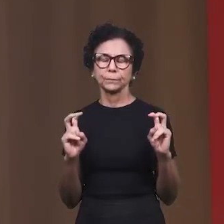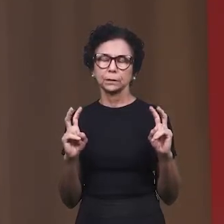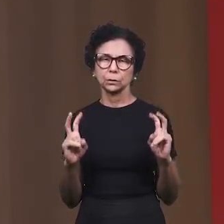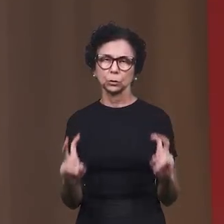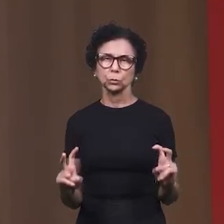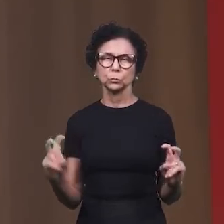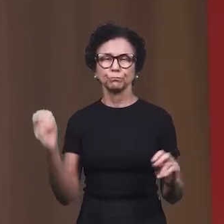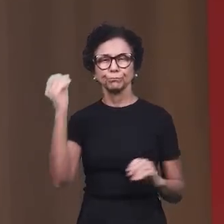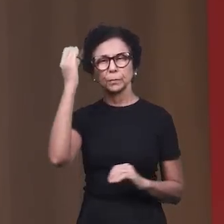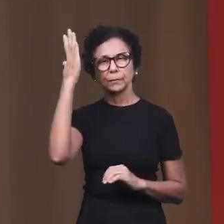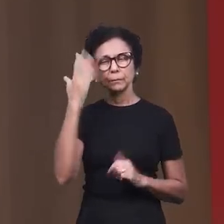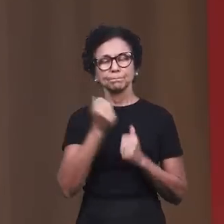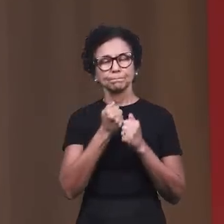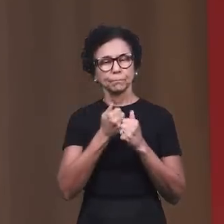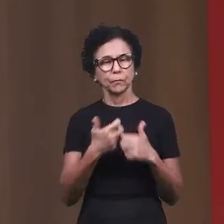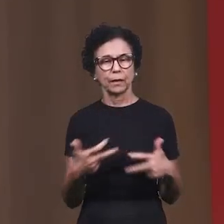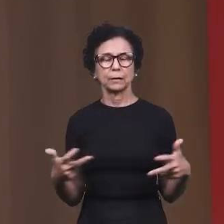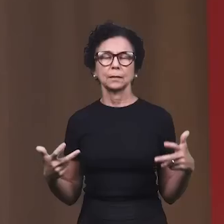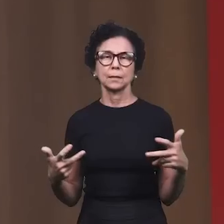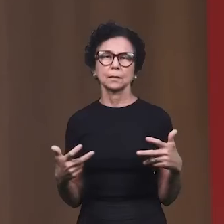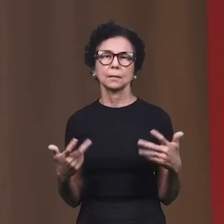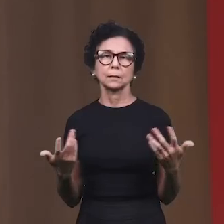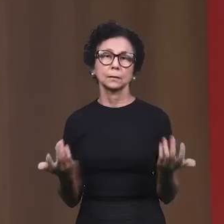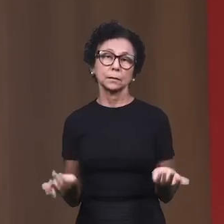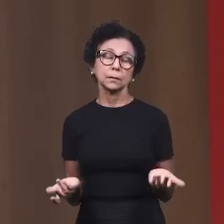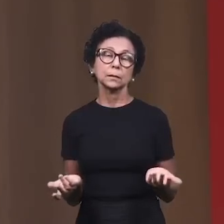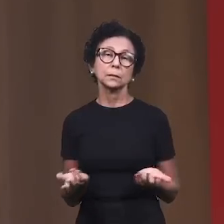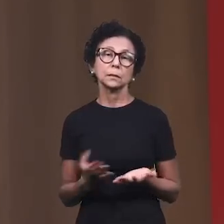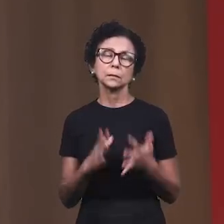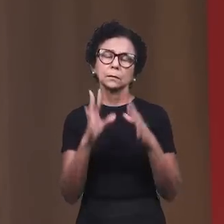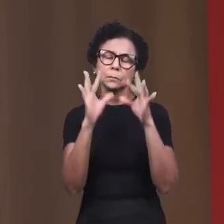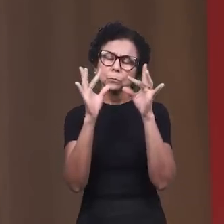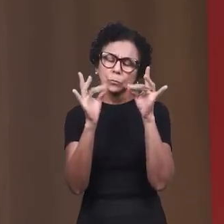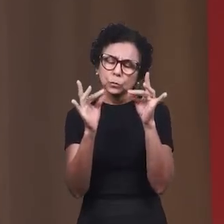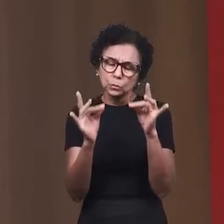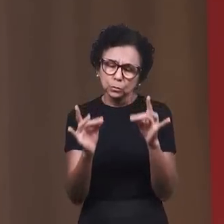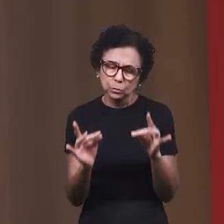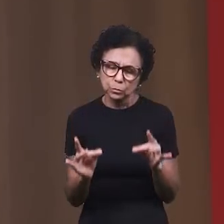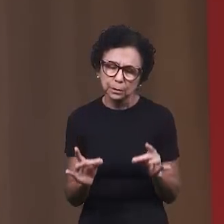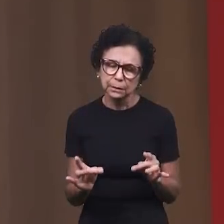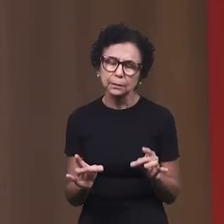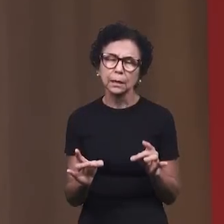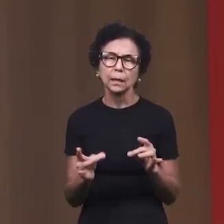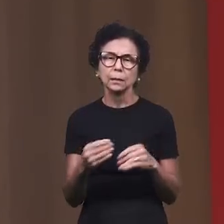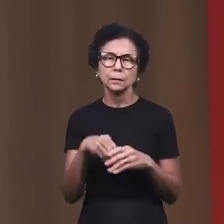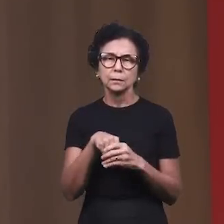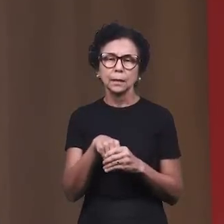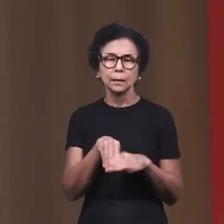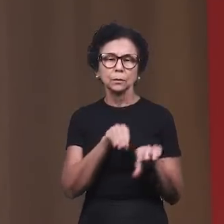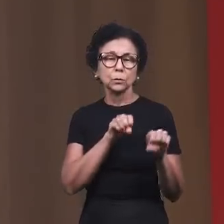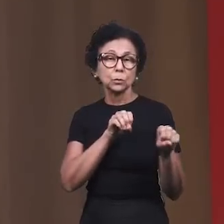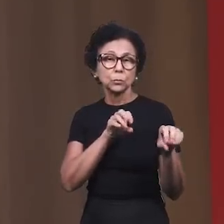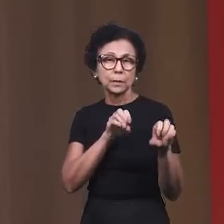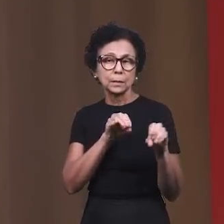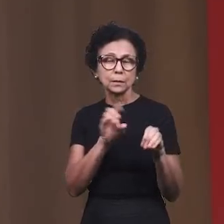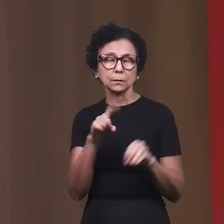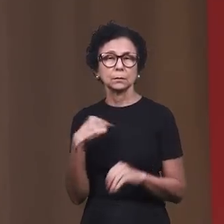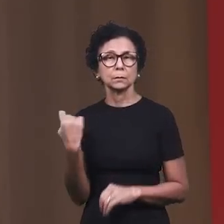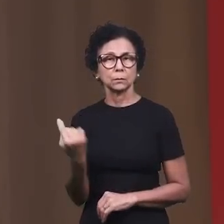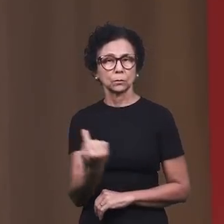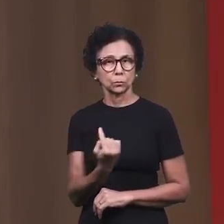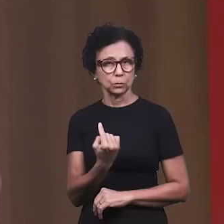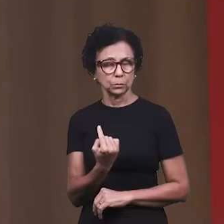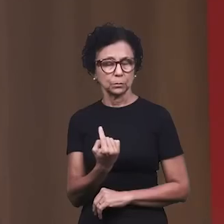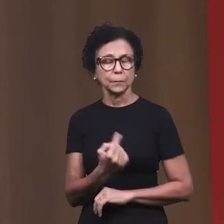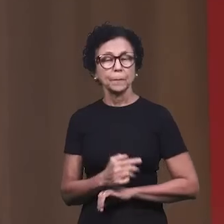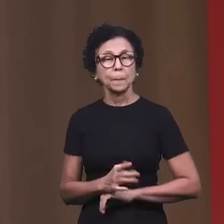de revelações, e que traz com seus detalhes um grande ensinamento para todos nós. E